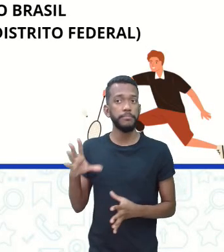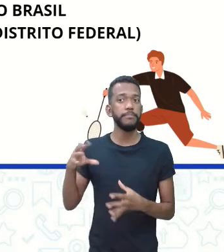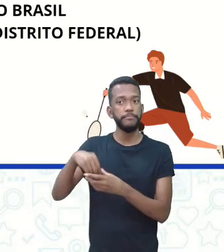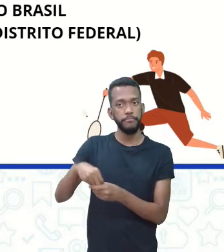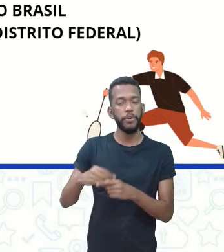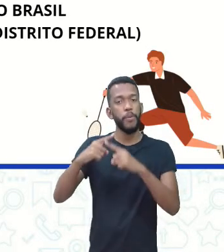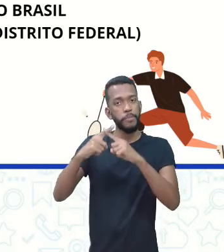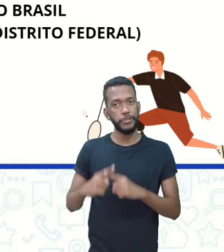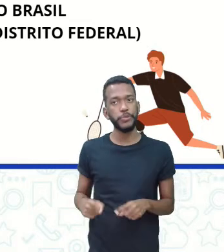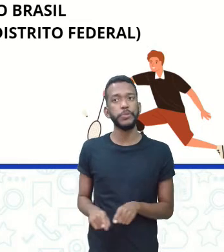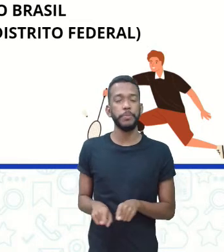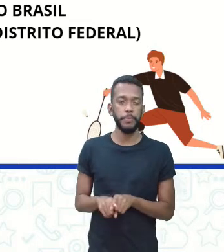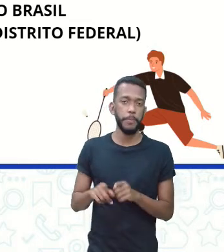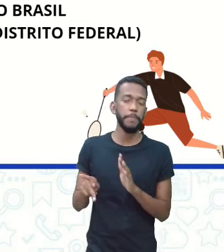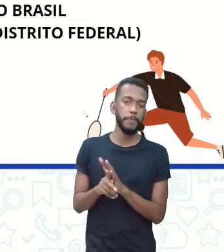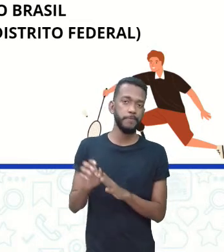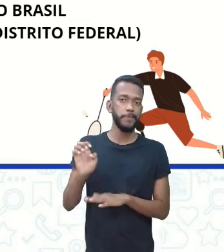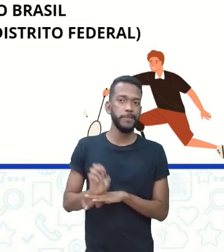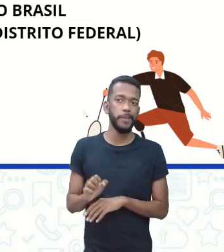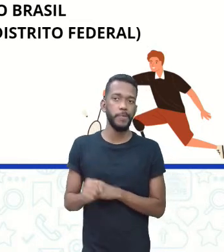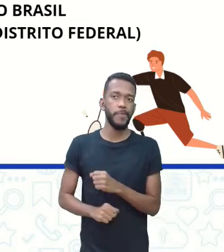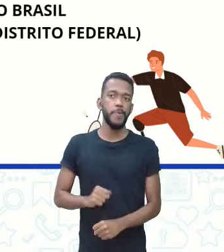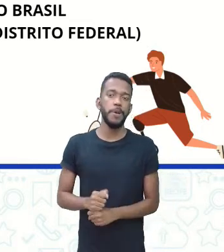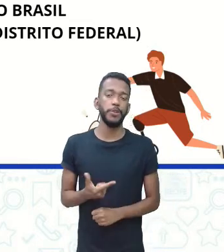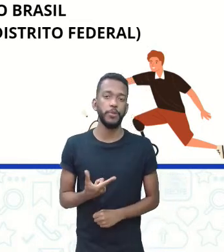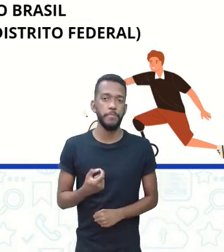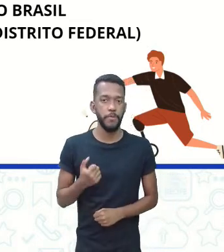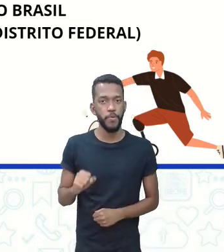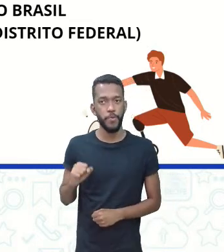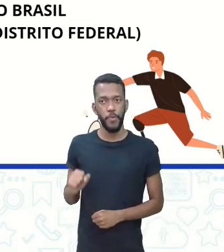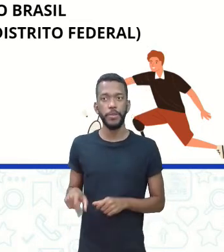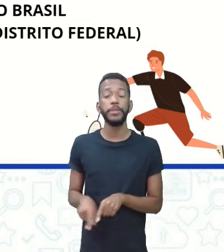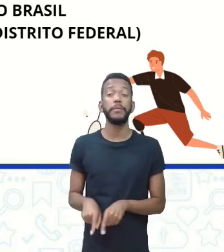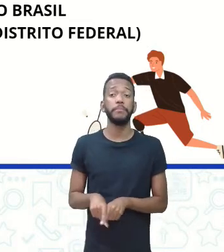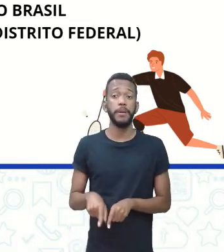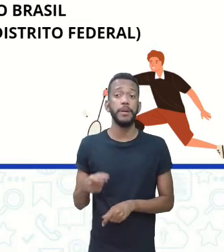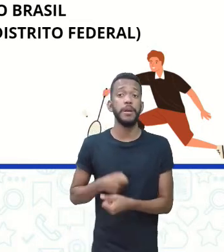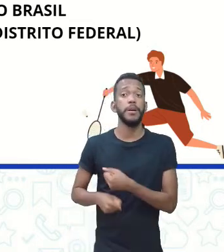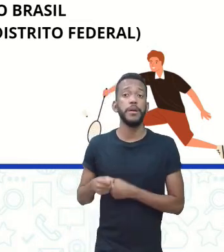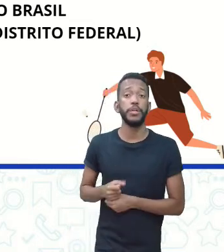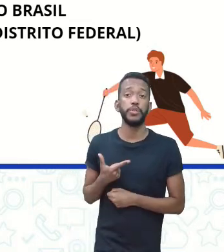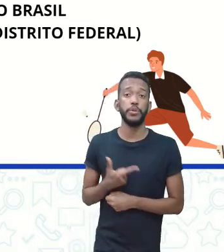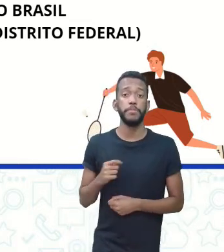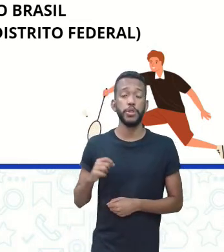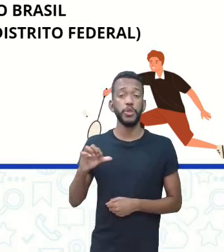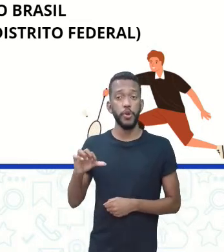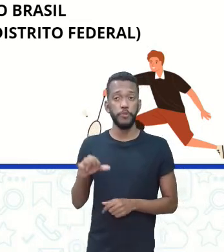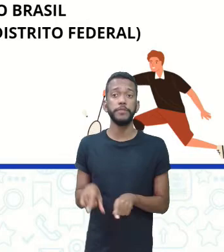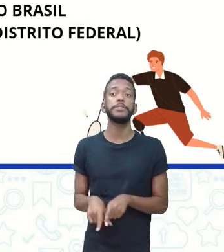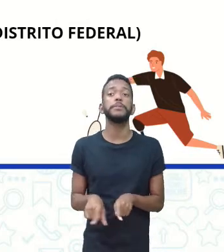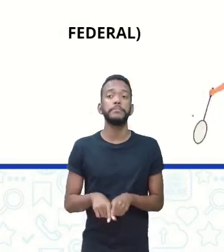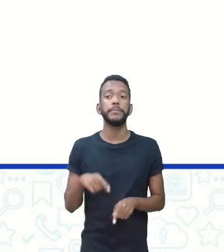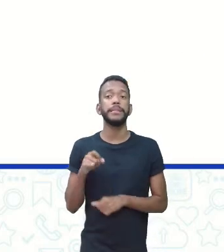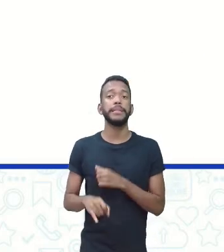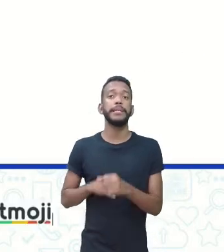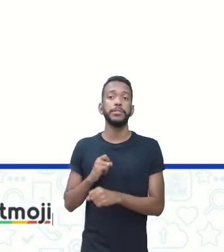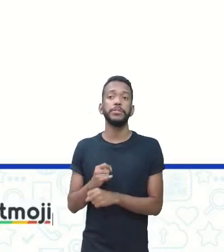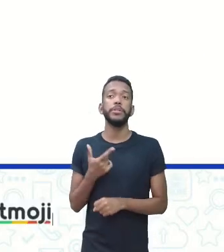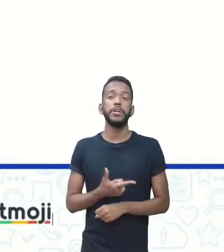né, estadual, em 2008. Depois teve a nível nacional em 2009 e a nível internacional